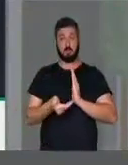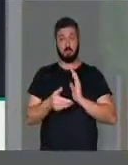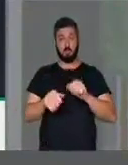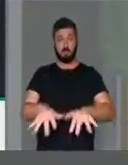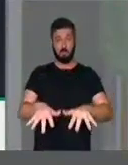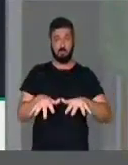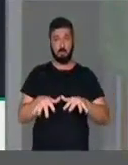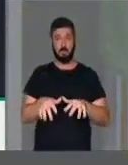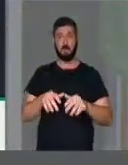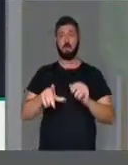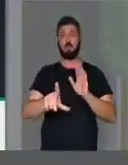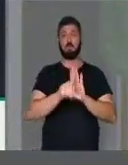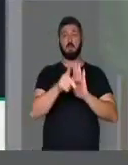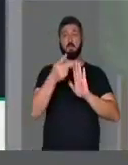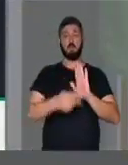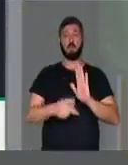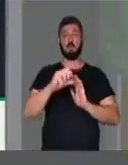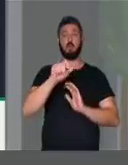projeto de lei